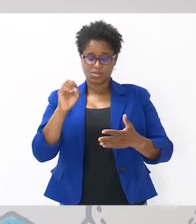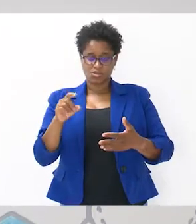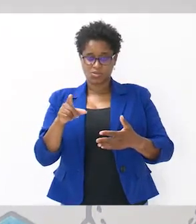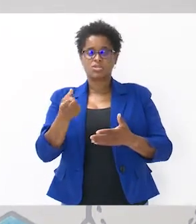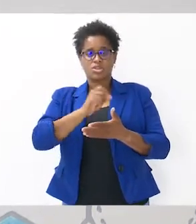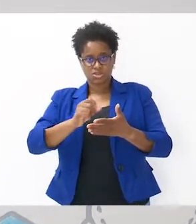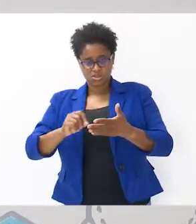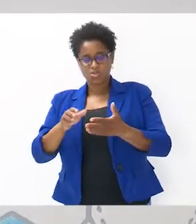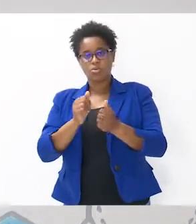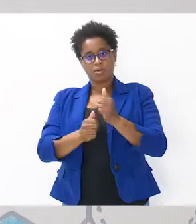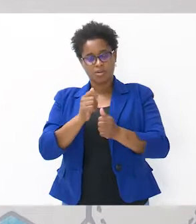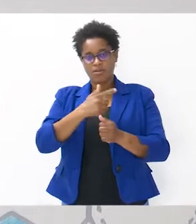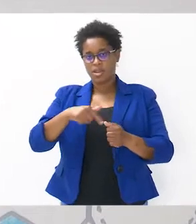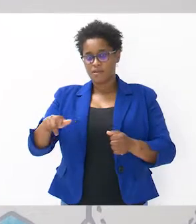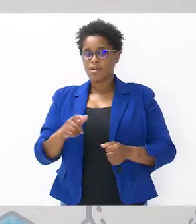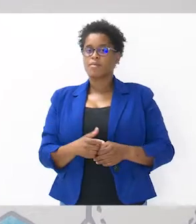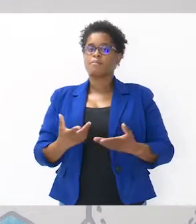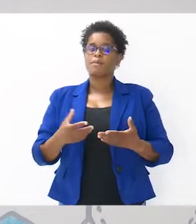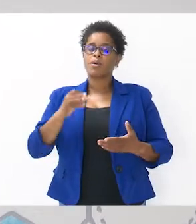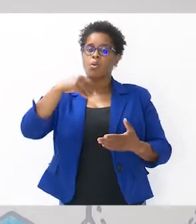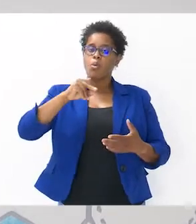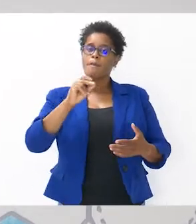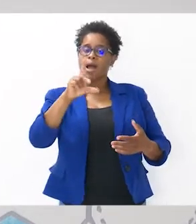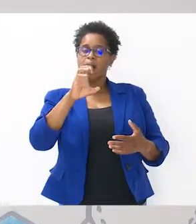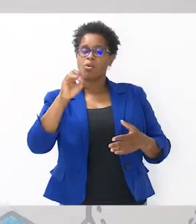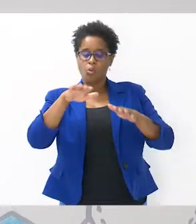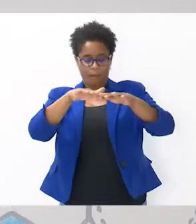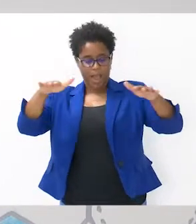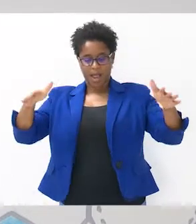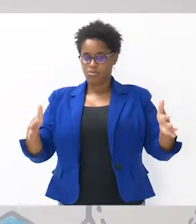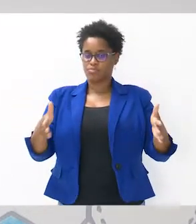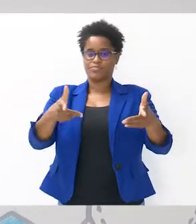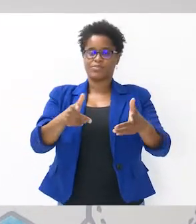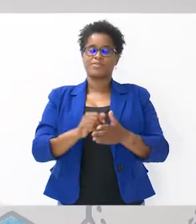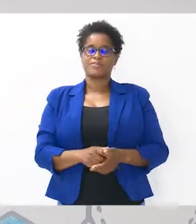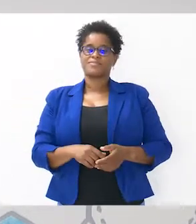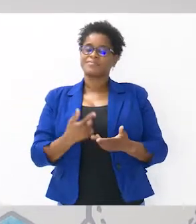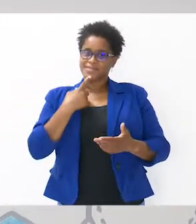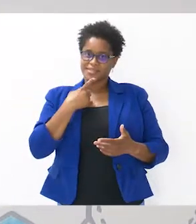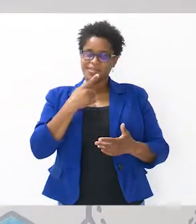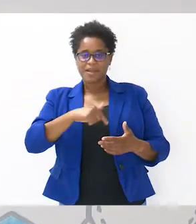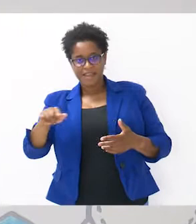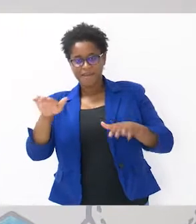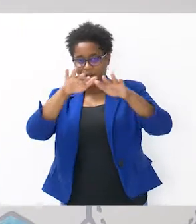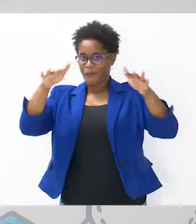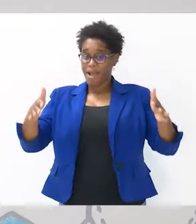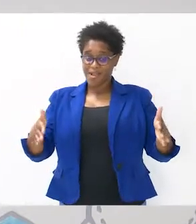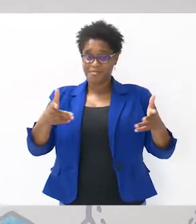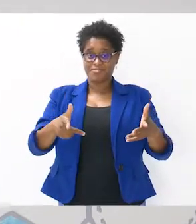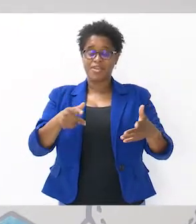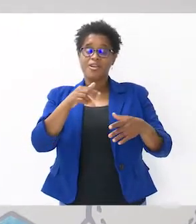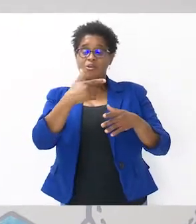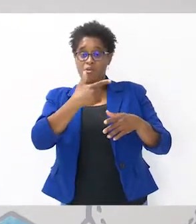vamos levá-lo para o palco, certo? Vamos levá-lo para o palco. Portanto, o